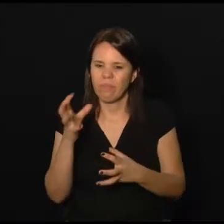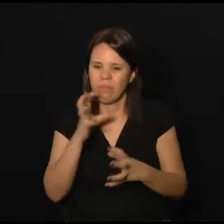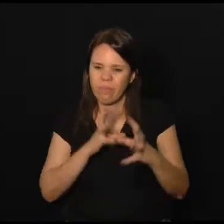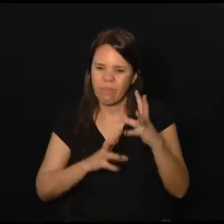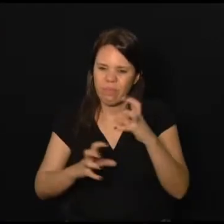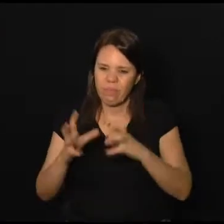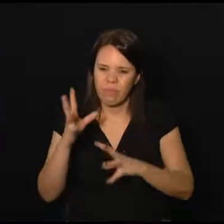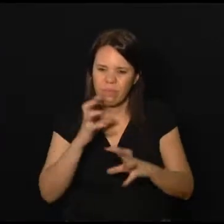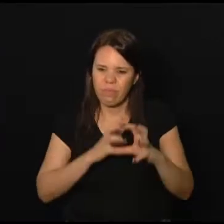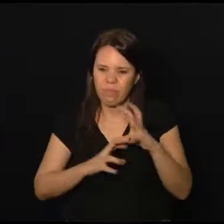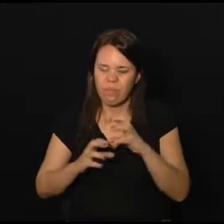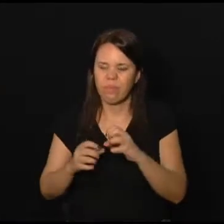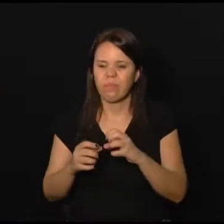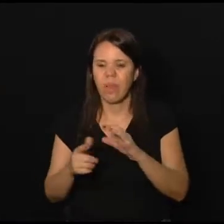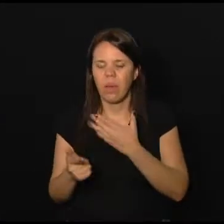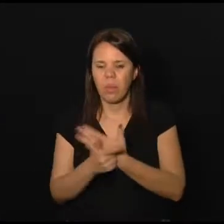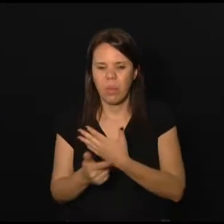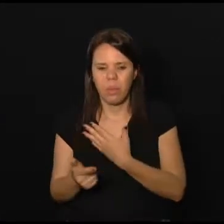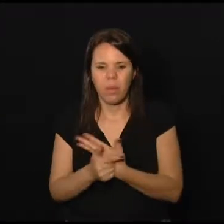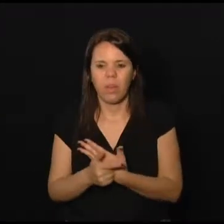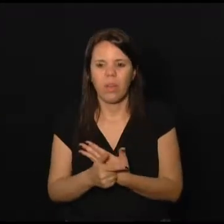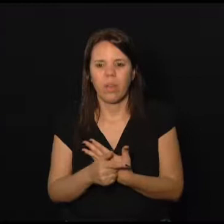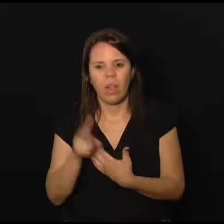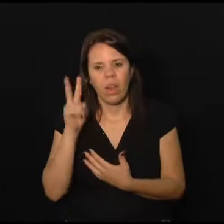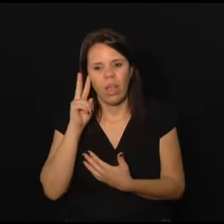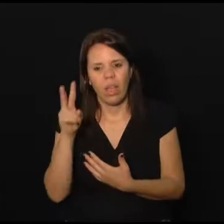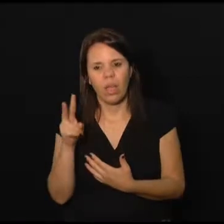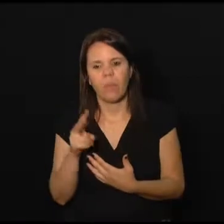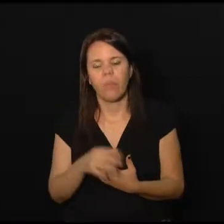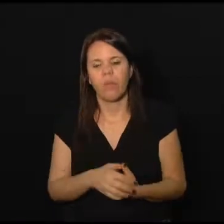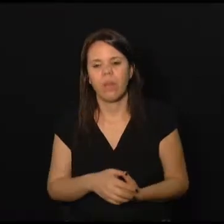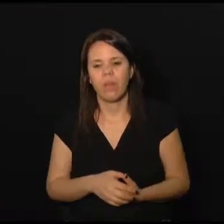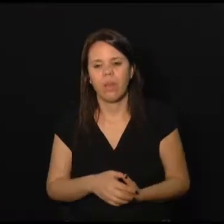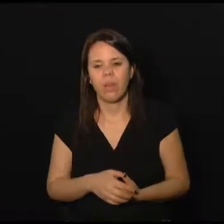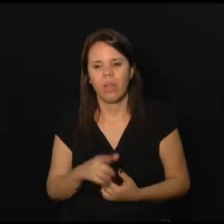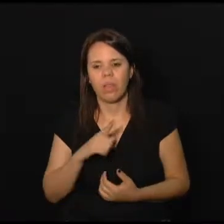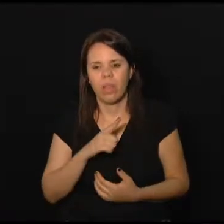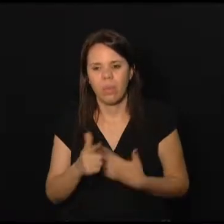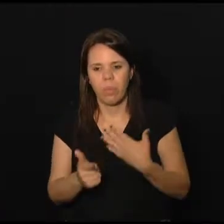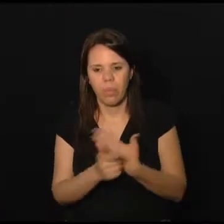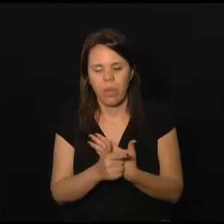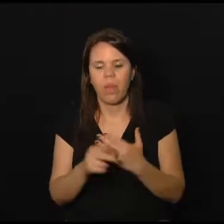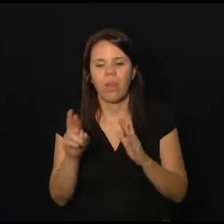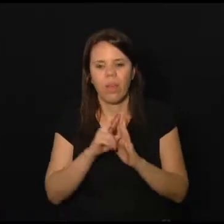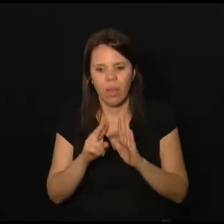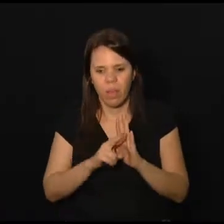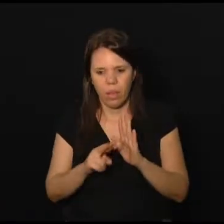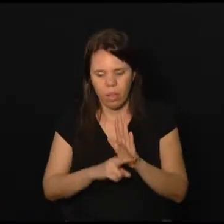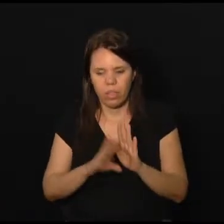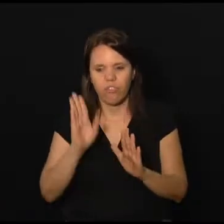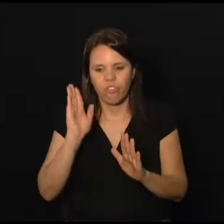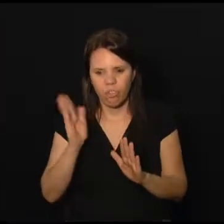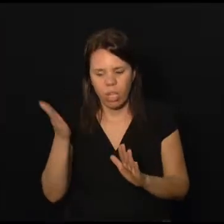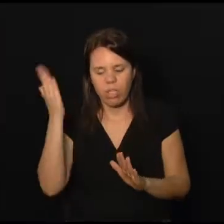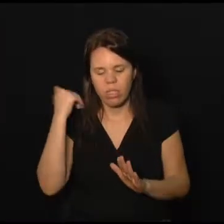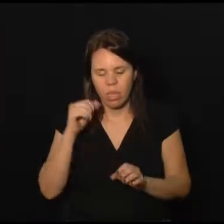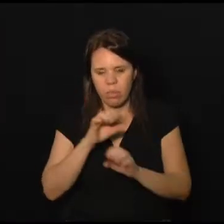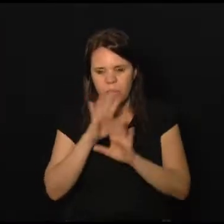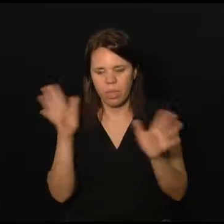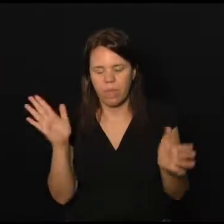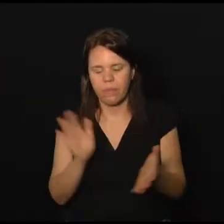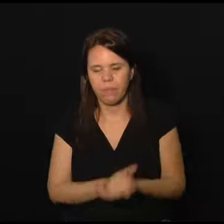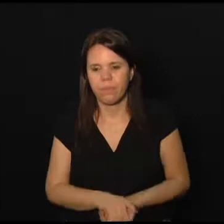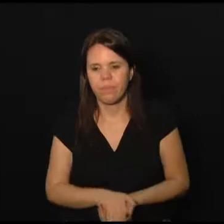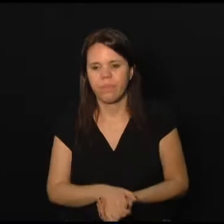a inversão de papéis. Lembra que a família funcional tem um papel e regras bem definidas? Aí